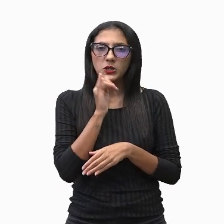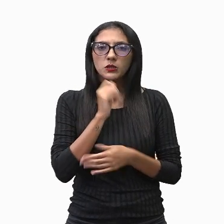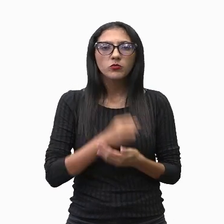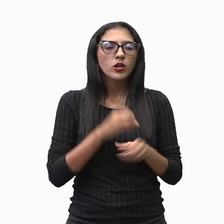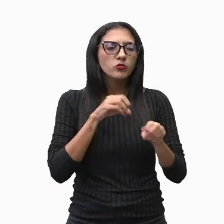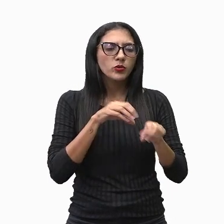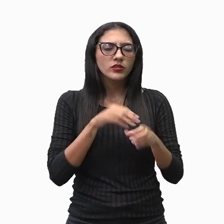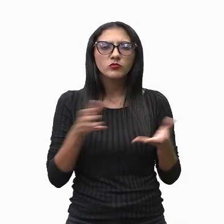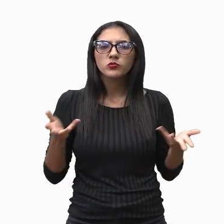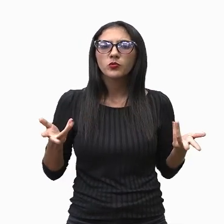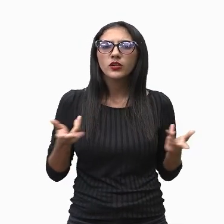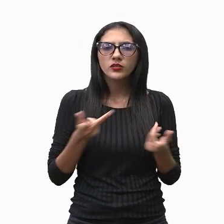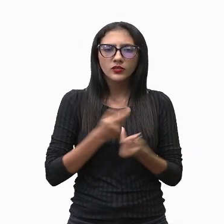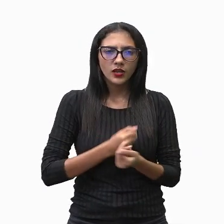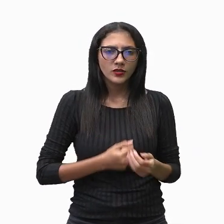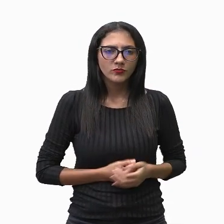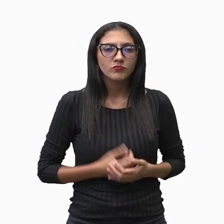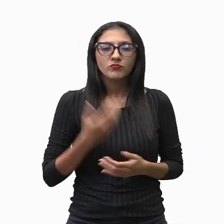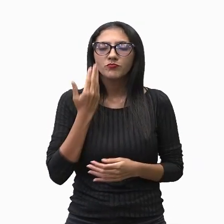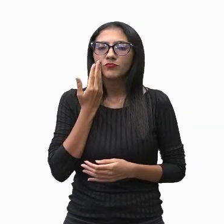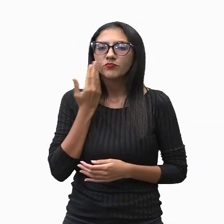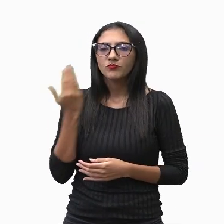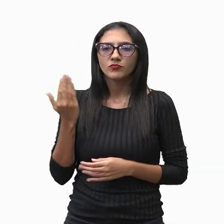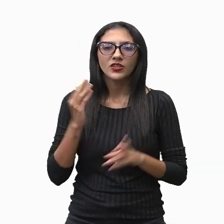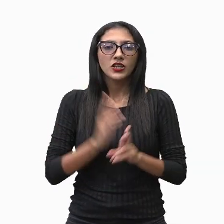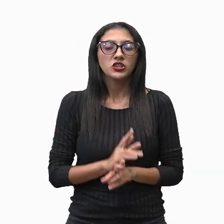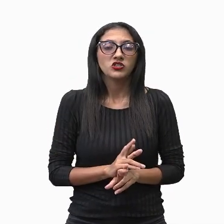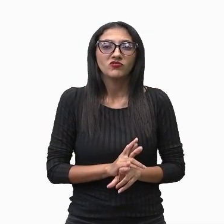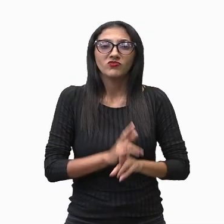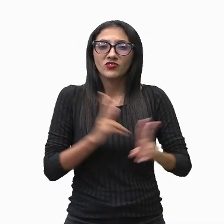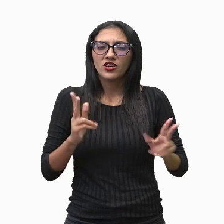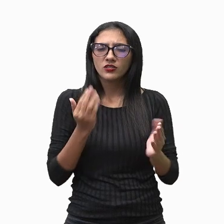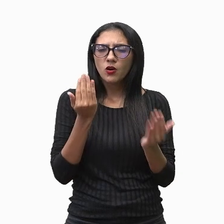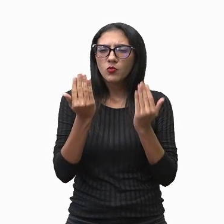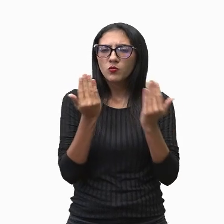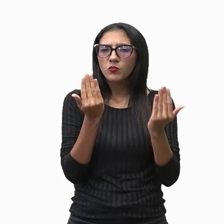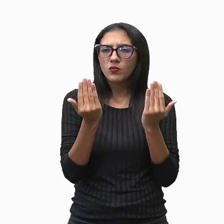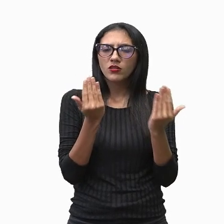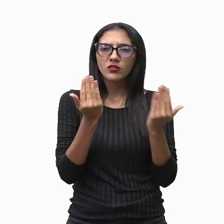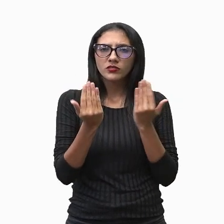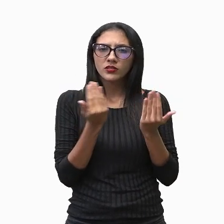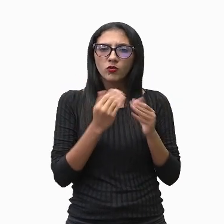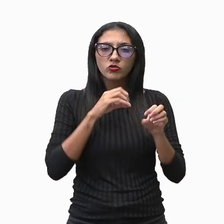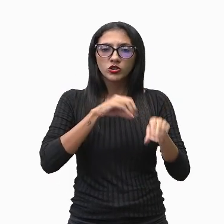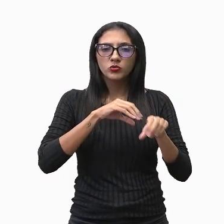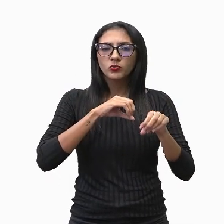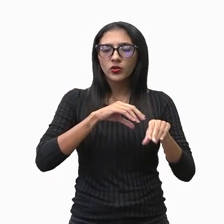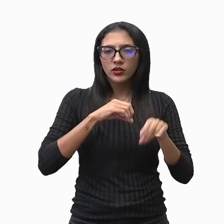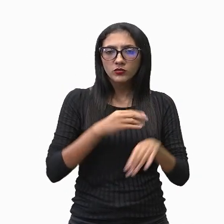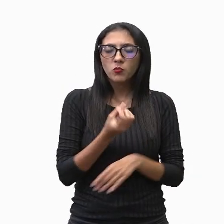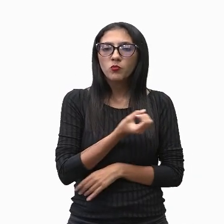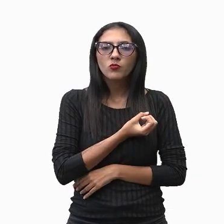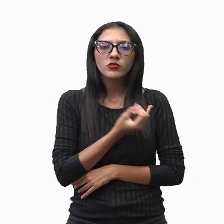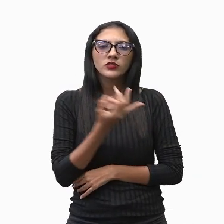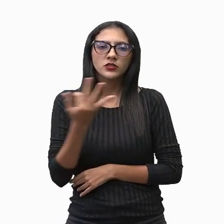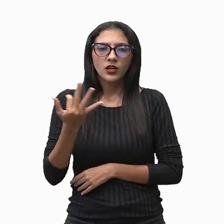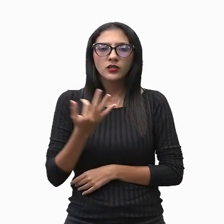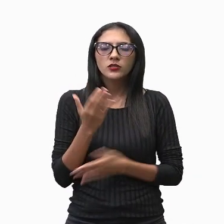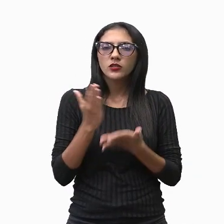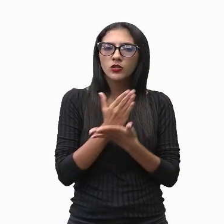um gráfico sobre as diferenças aqui de qualidade de educação em números, não é isso? Em